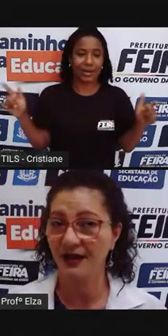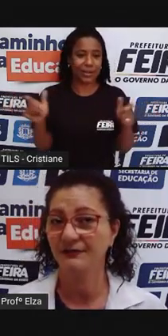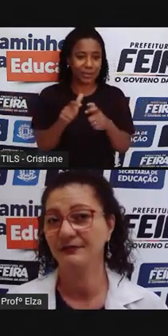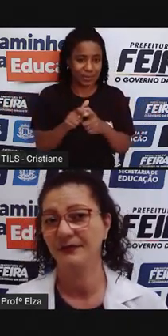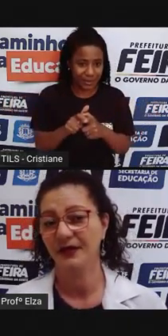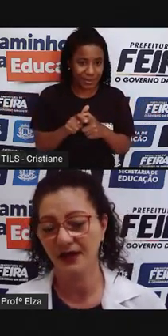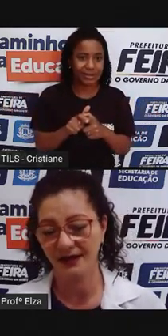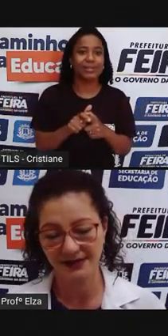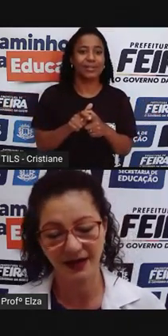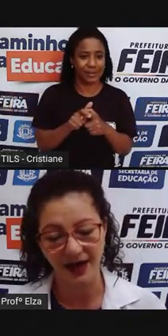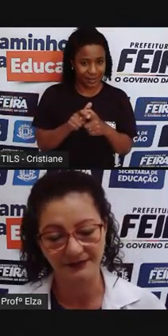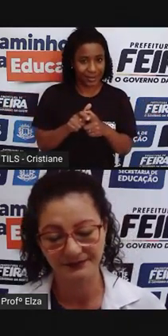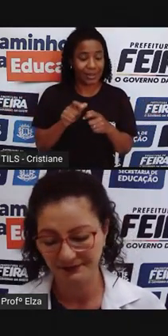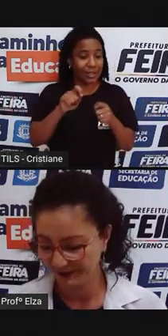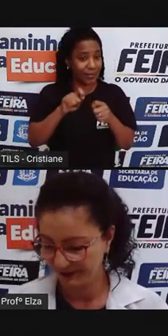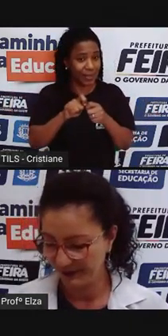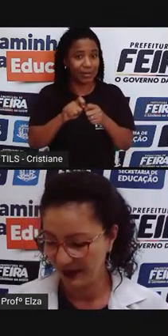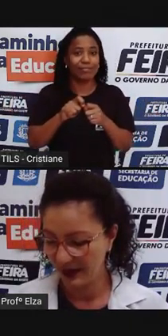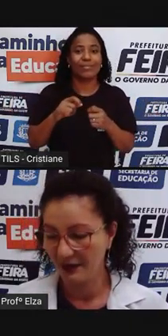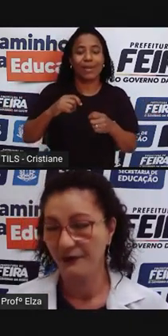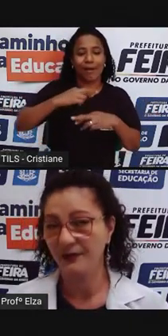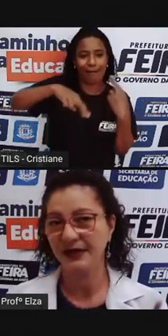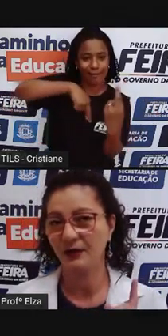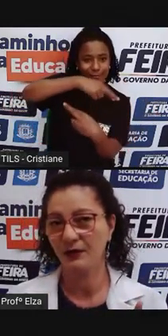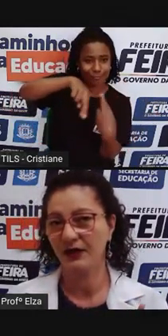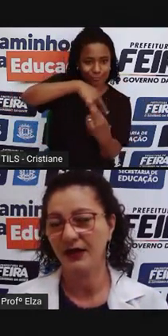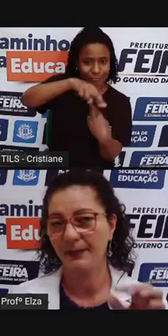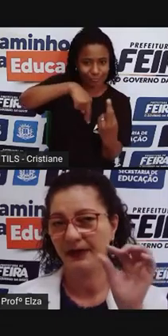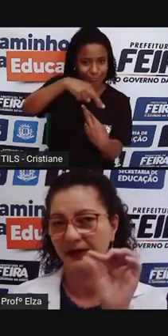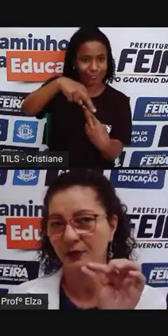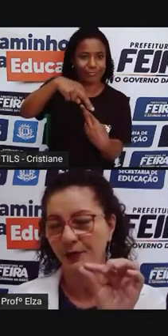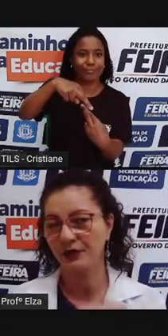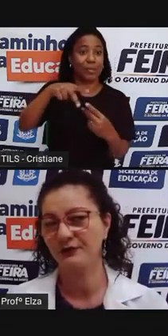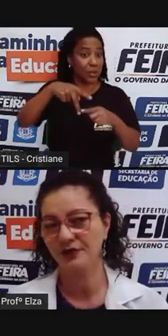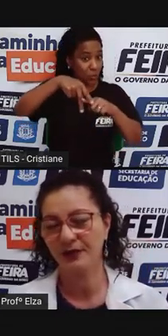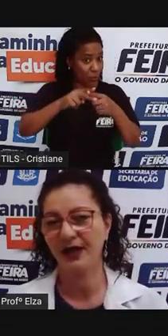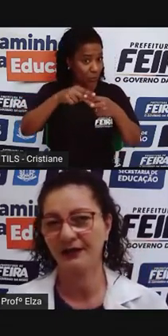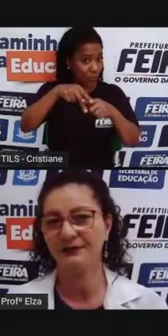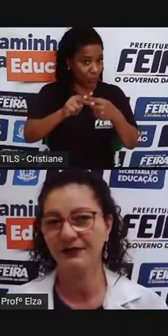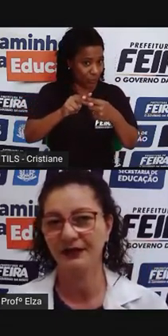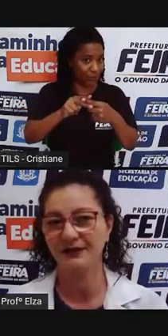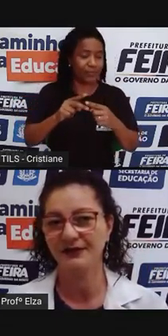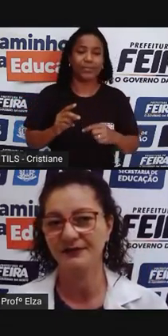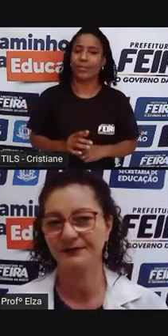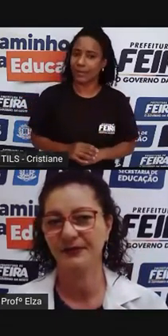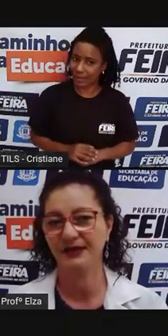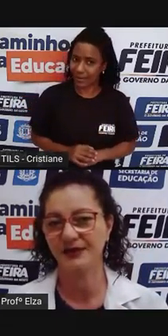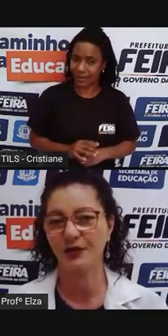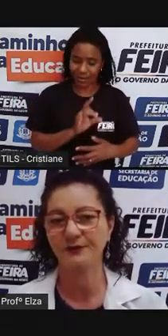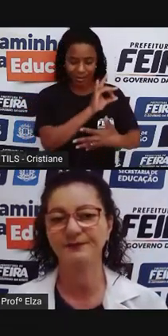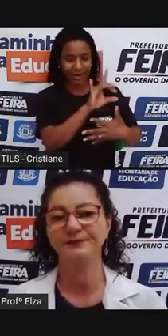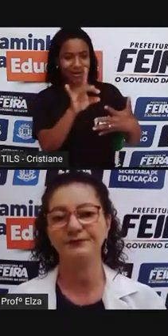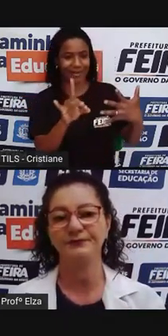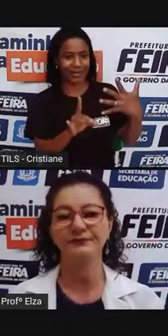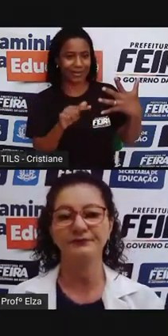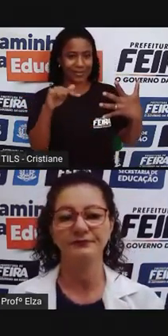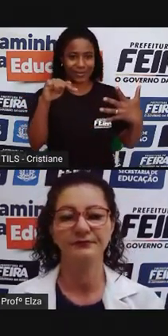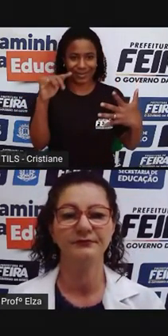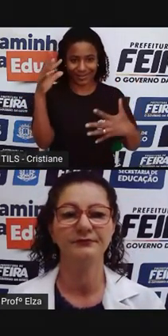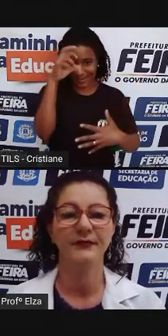reaproveitar e reciclar. Vamos agora aprender um pouquinho sobre cada um deles. Let's go!